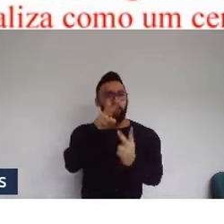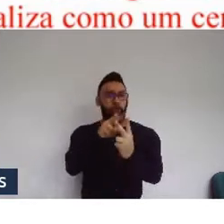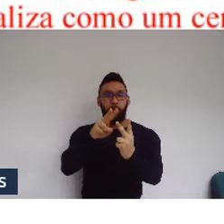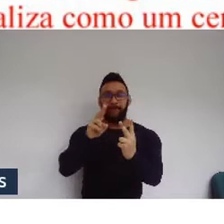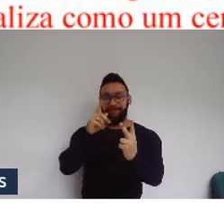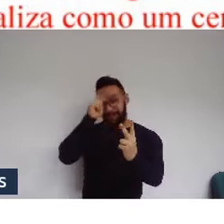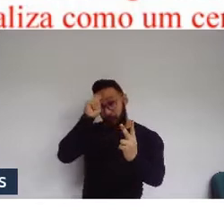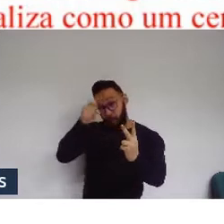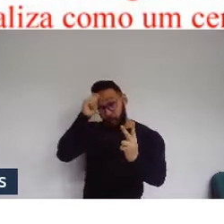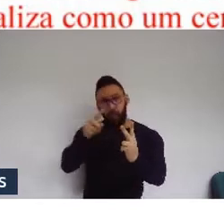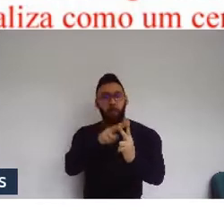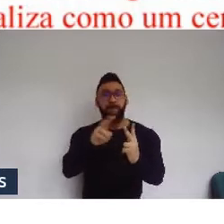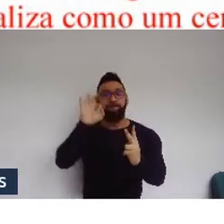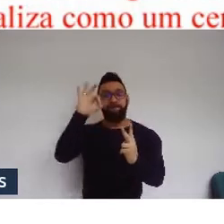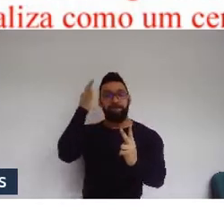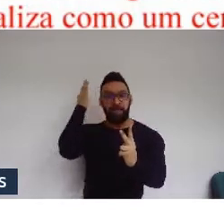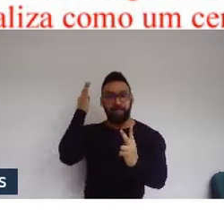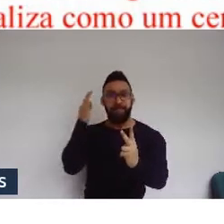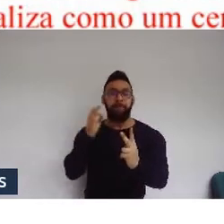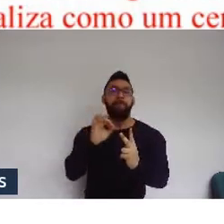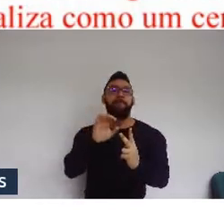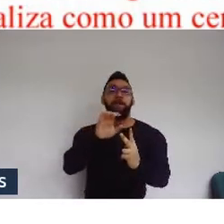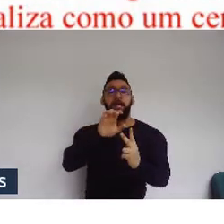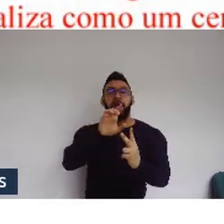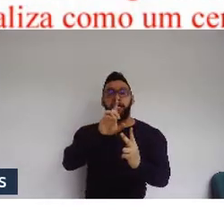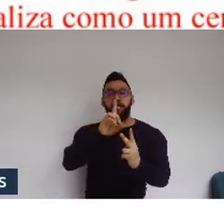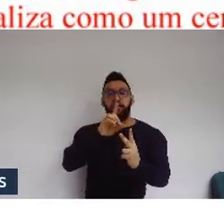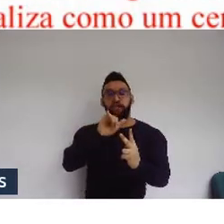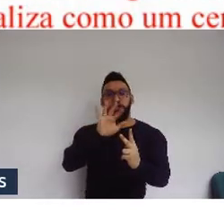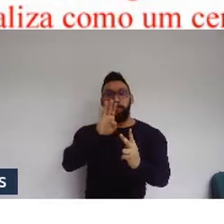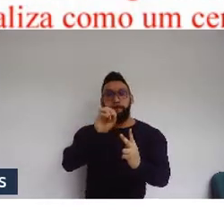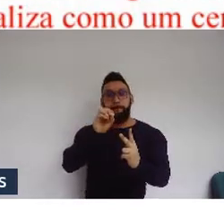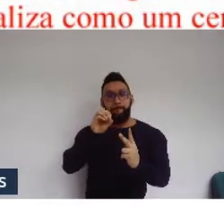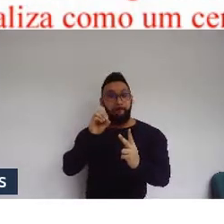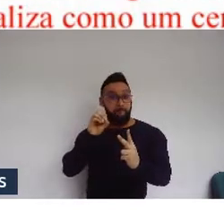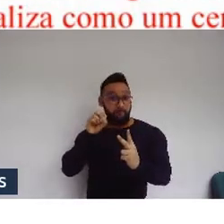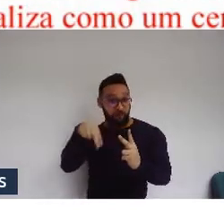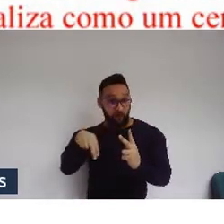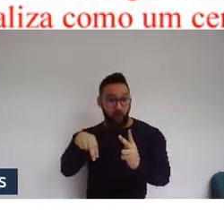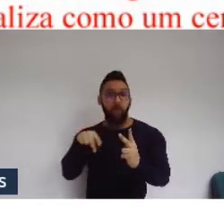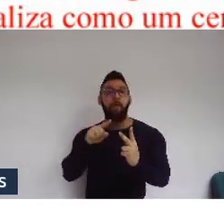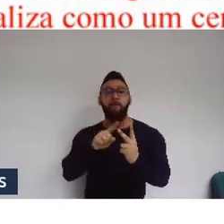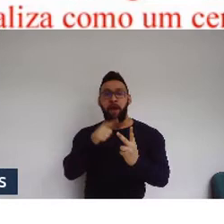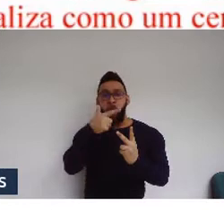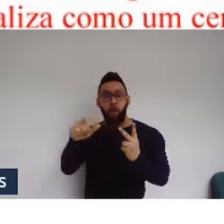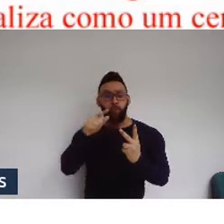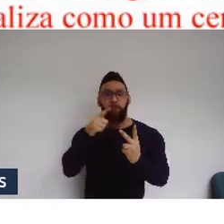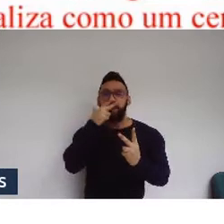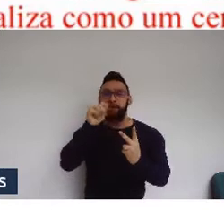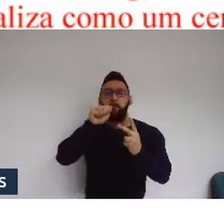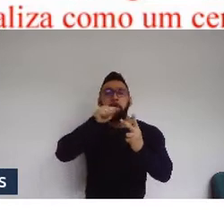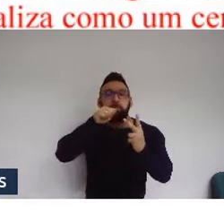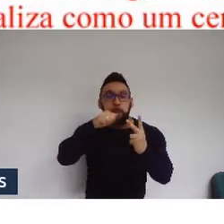autores franceses, Didier Ribon e Edouard Louis, esse está mais famoso